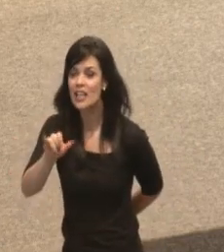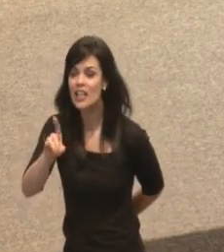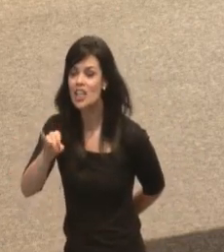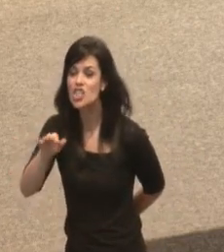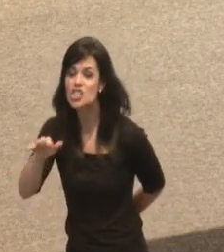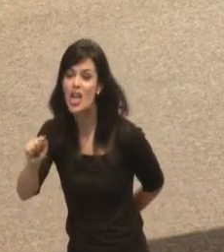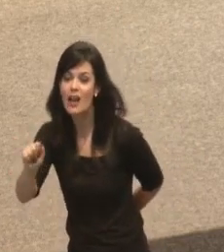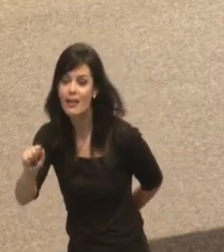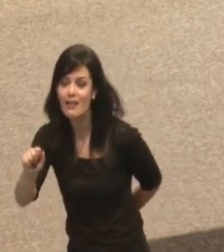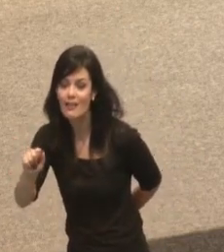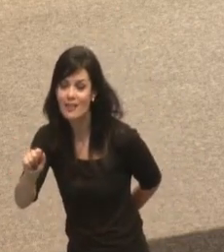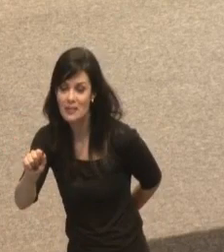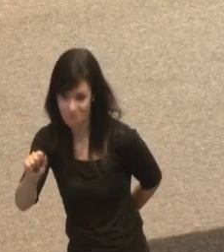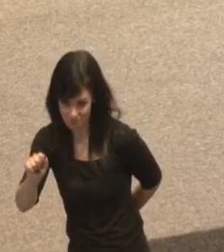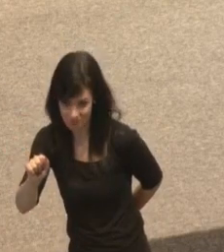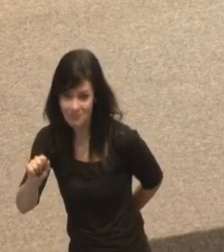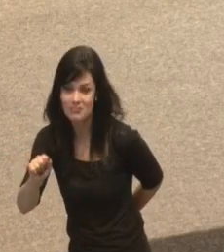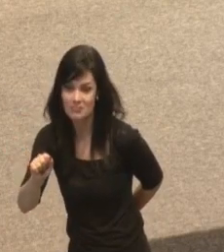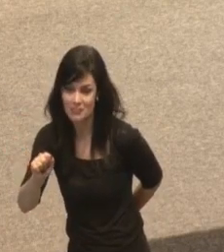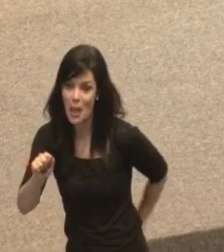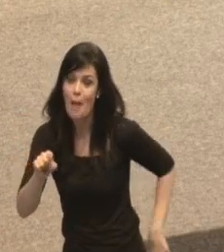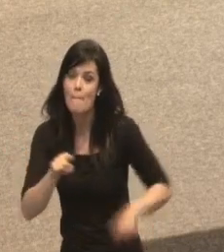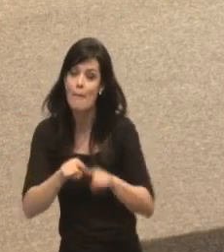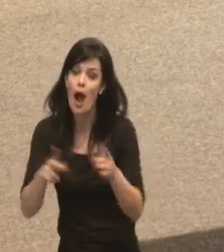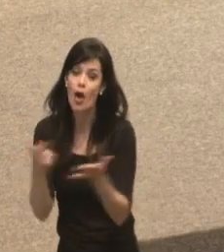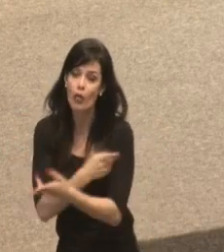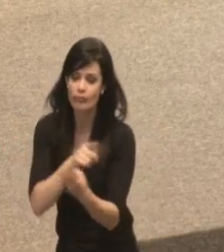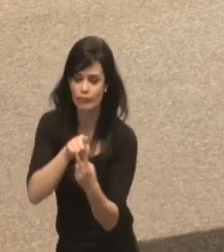Mas no início daquele trabalho, Paulo e Silas foram presos,